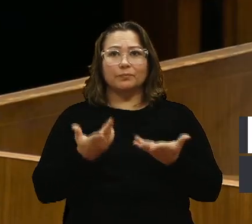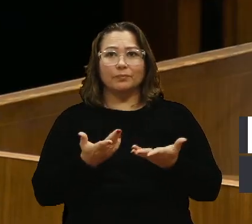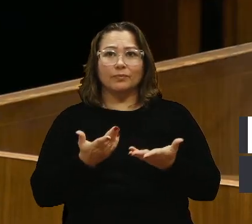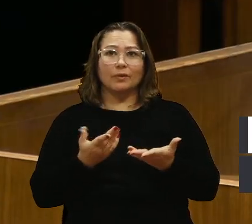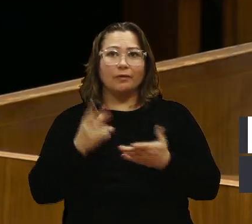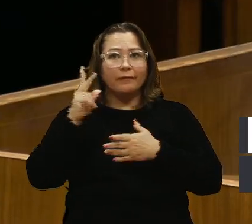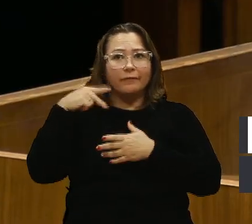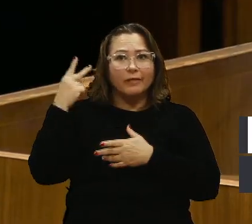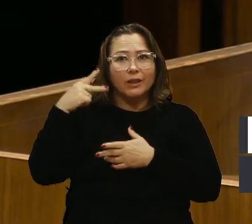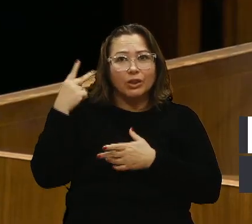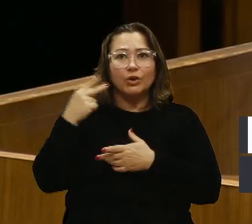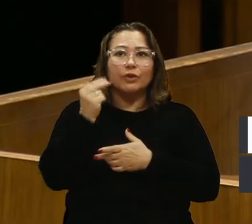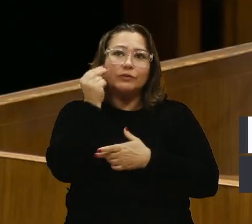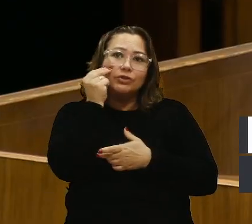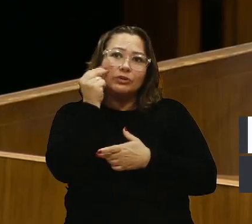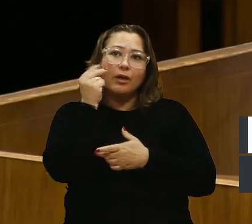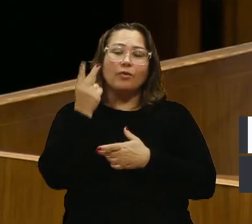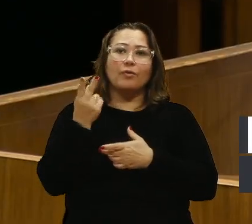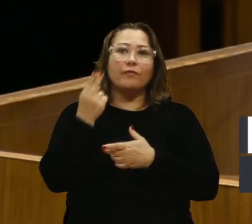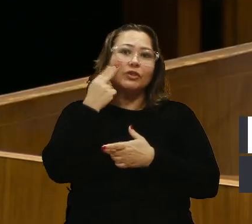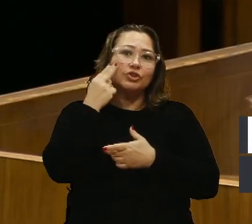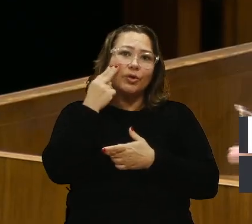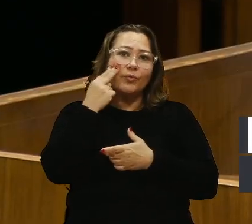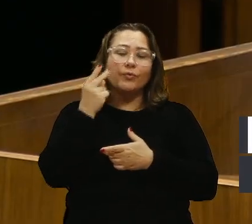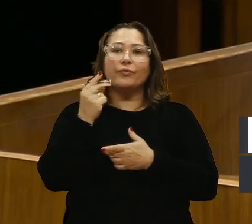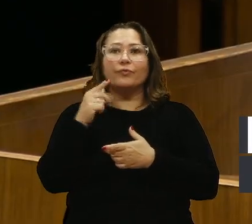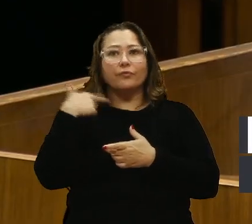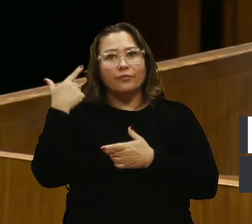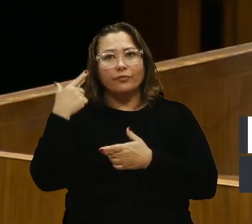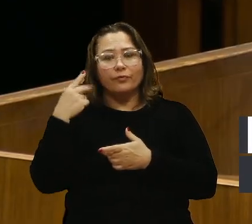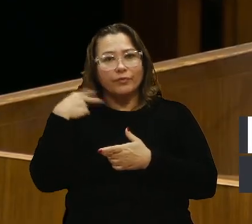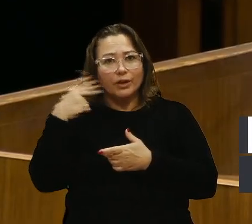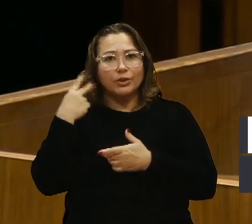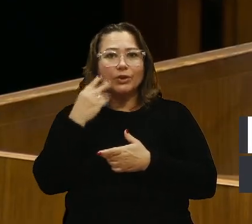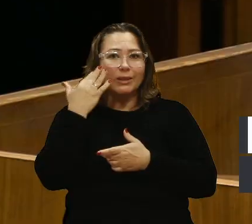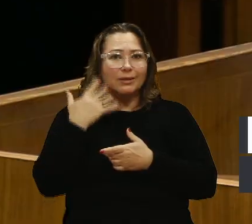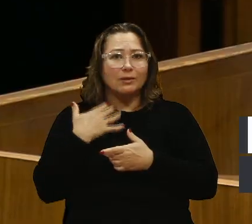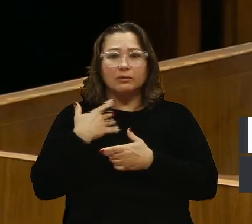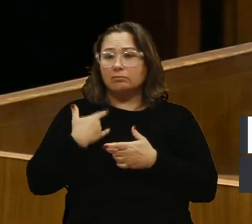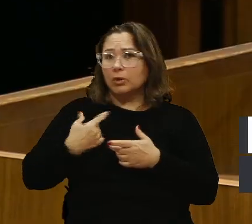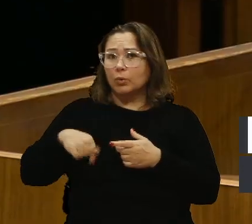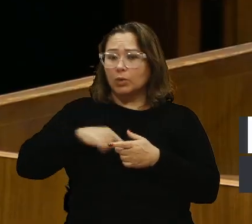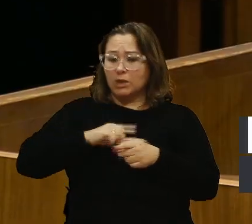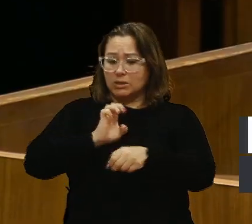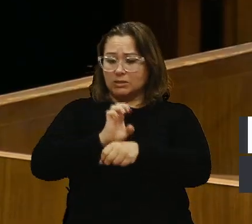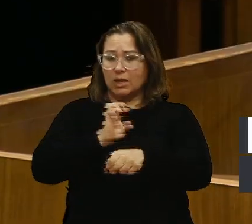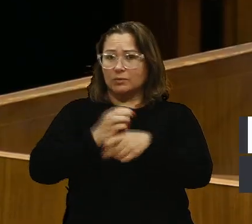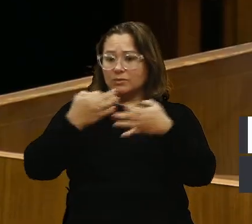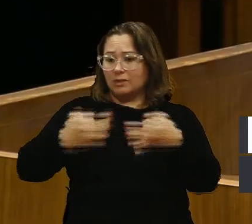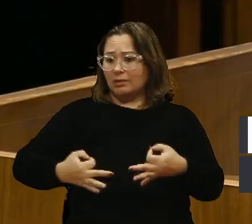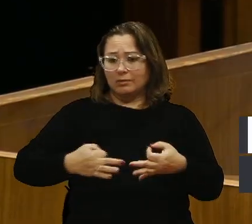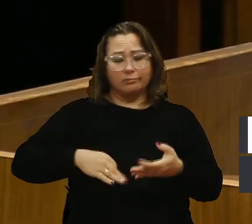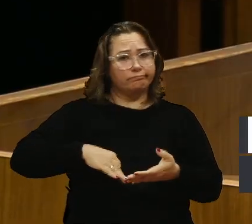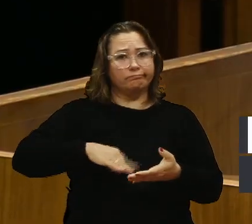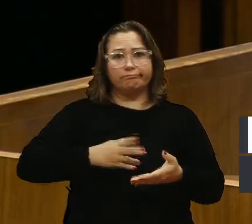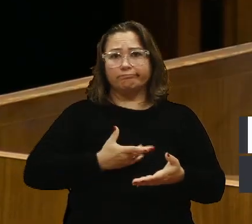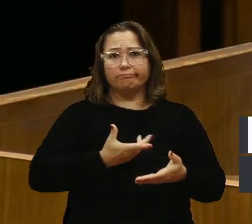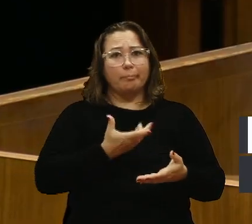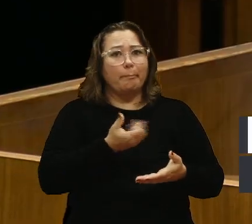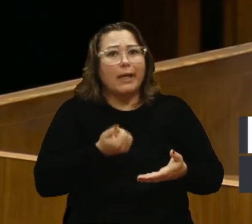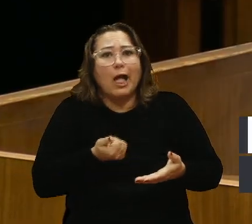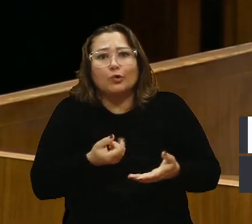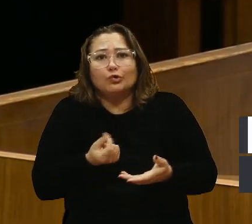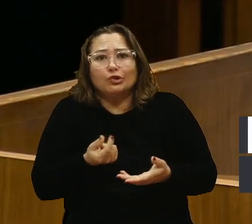Fantinel, pelas coisas serem certas. E o que é ser certo? É o Estado não tirar o dinheiro do contribuinte como vem tirando.